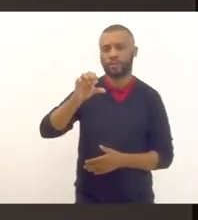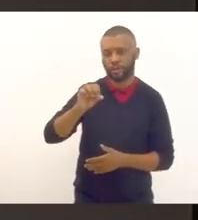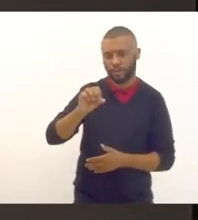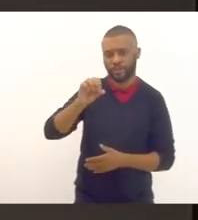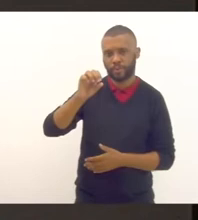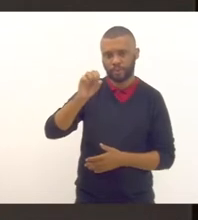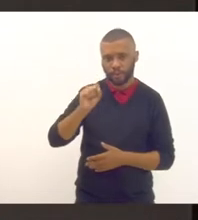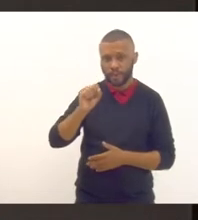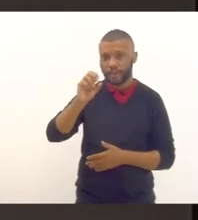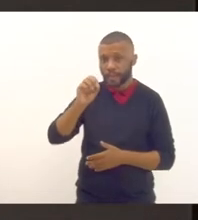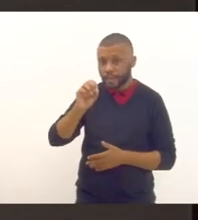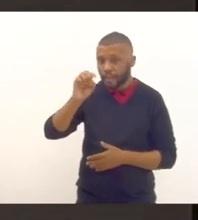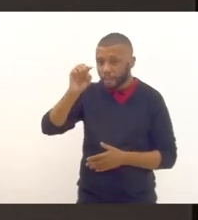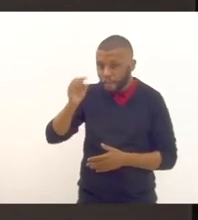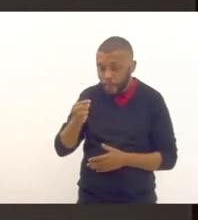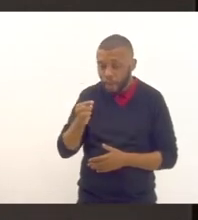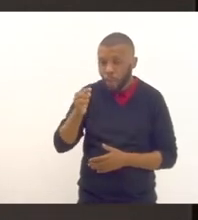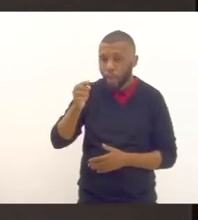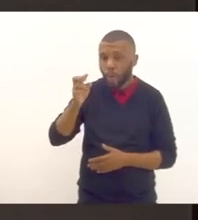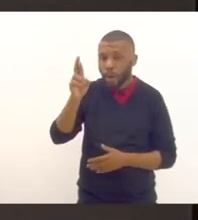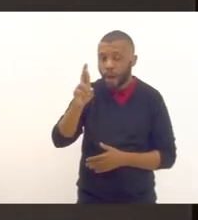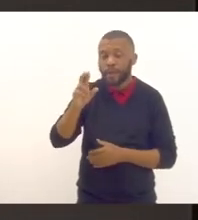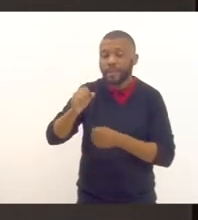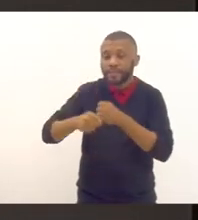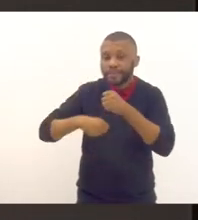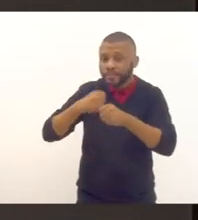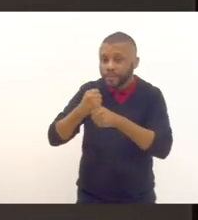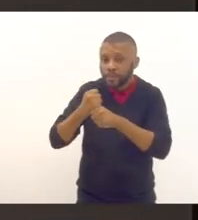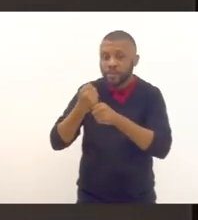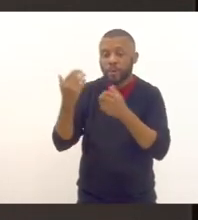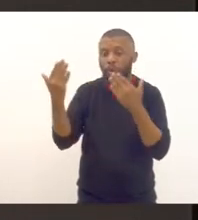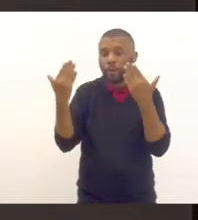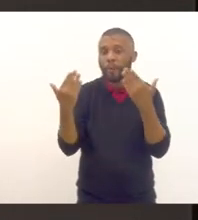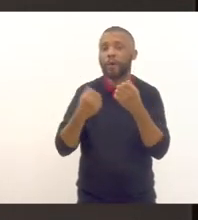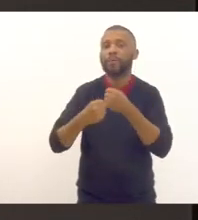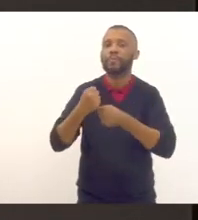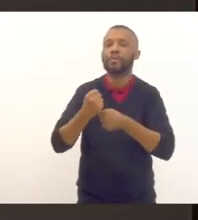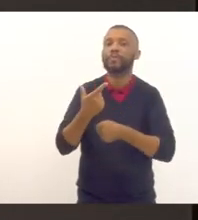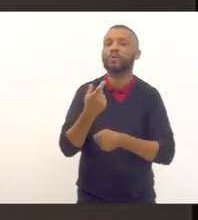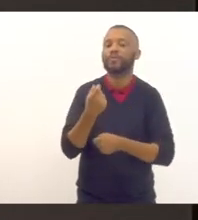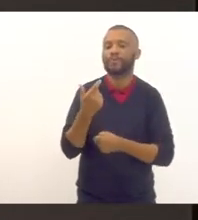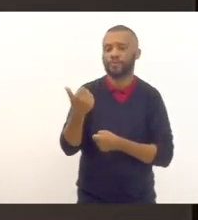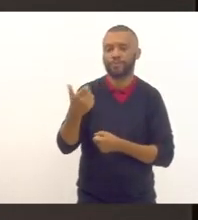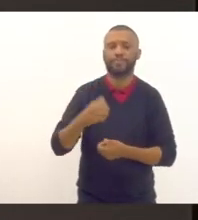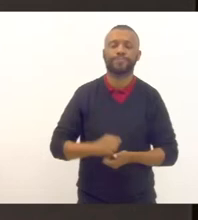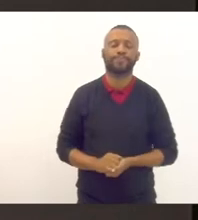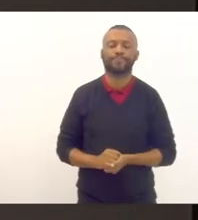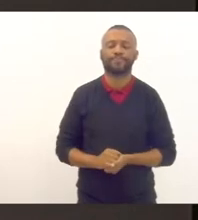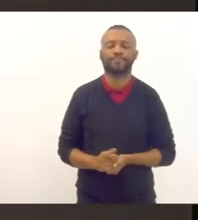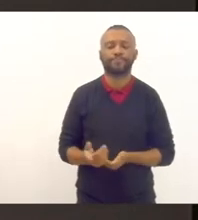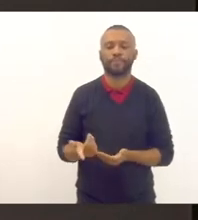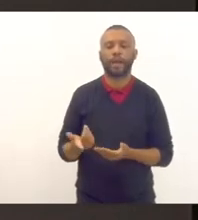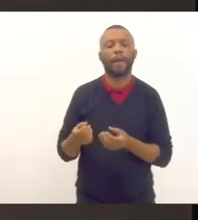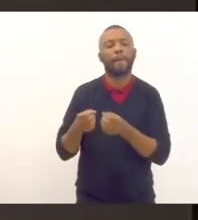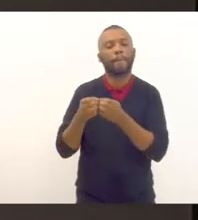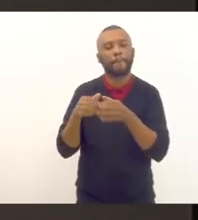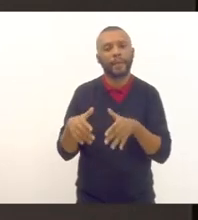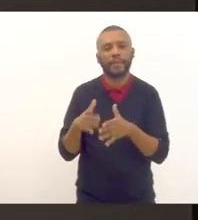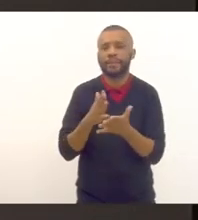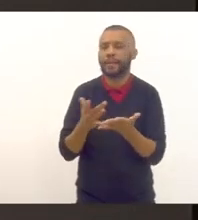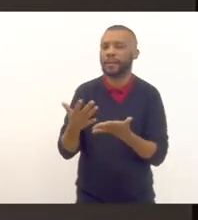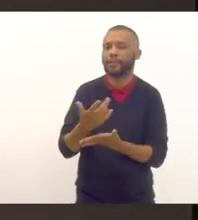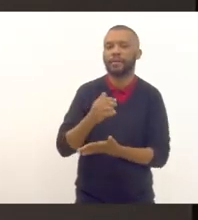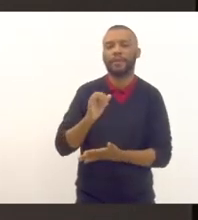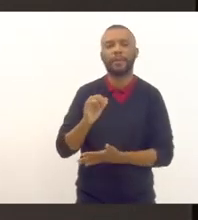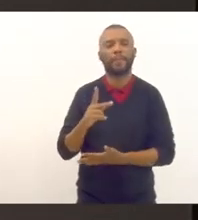82.980.000 anual. Isso é perda de 2021, tá? Anual. Perda de arrecadação de IPVA,